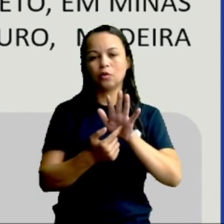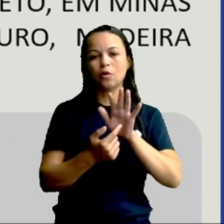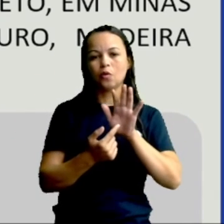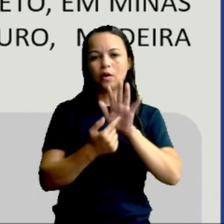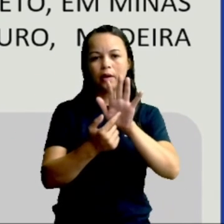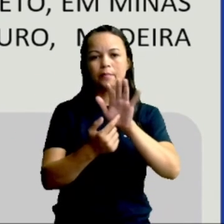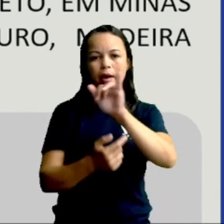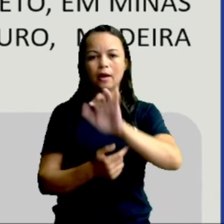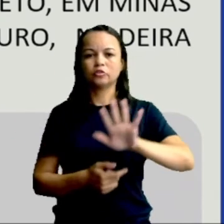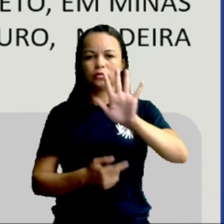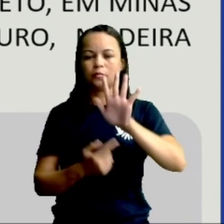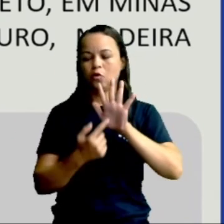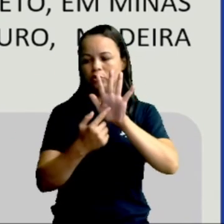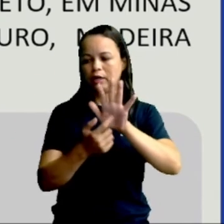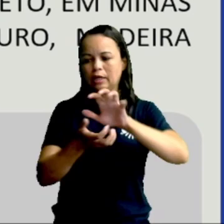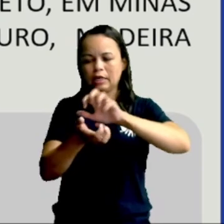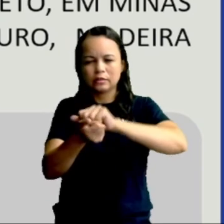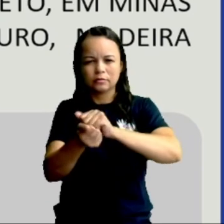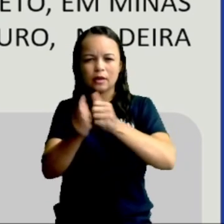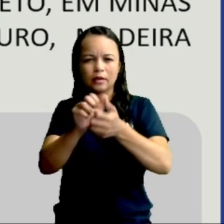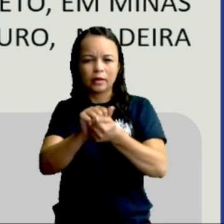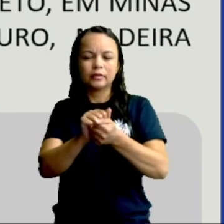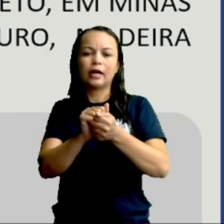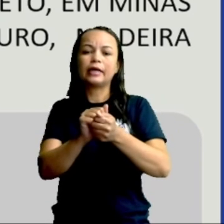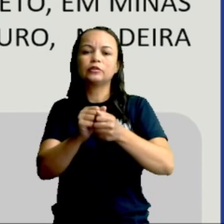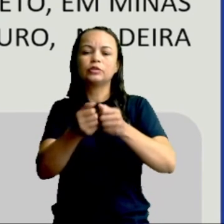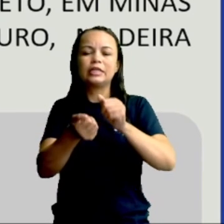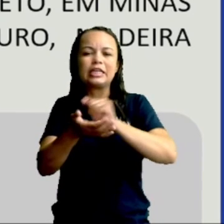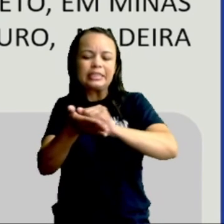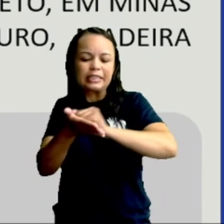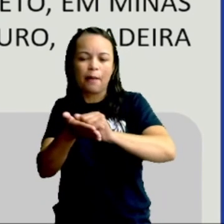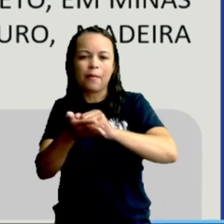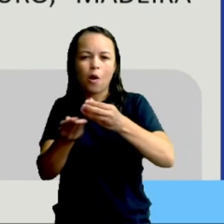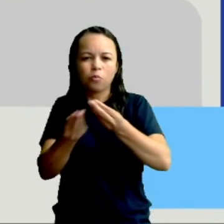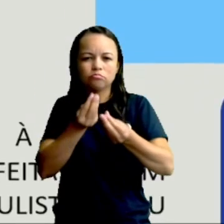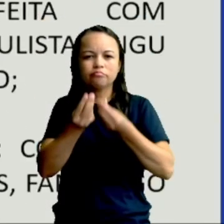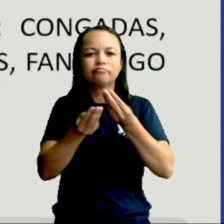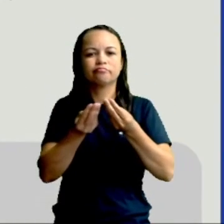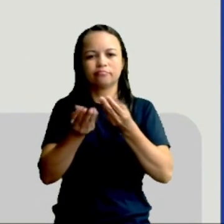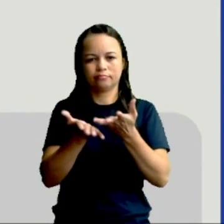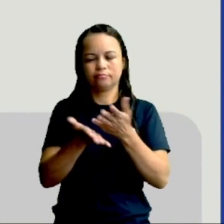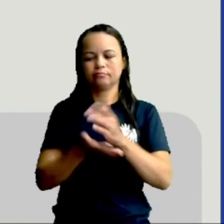artesanato em pedra-sabão, tá? Só para vocês conhecerem um pouquinho.